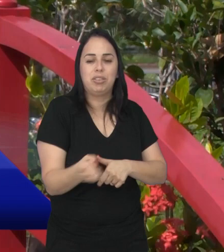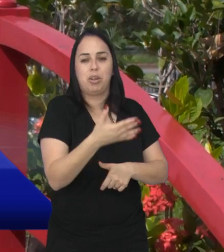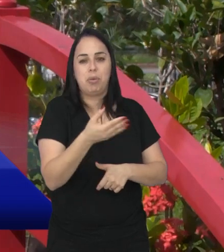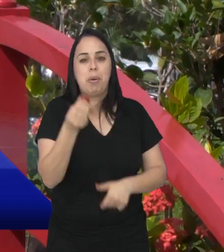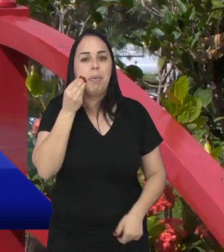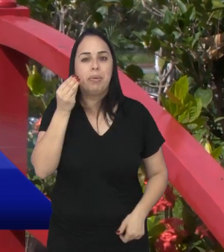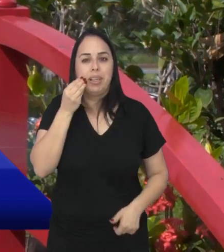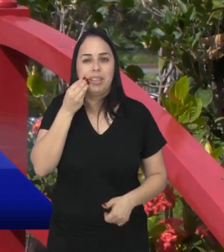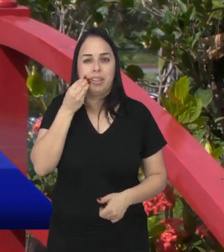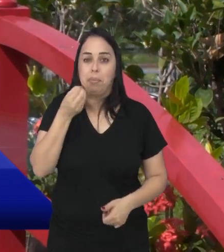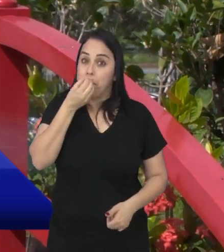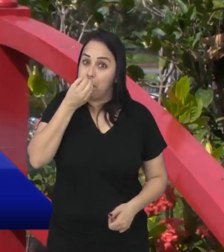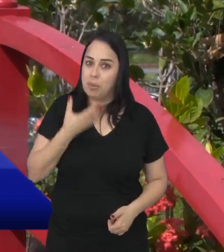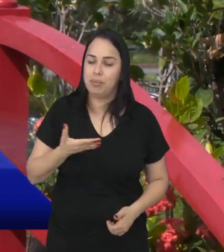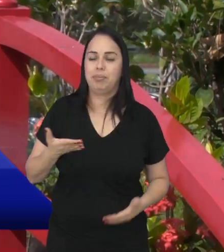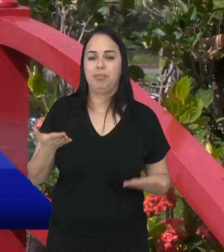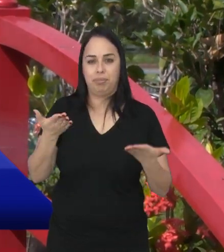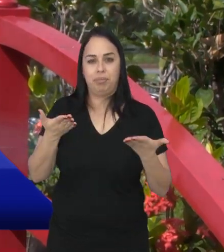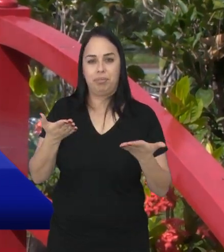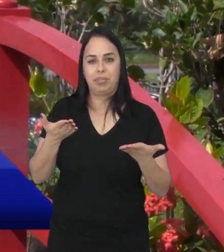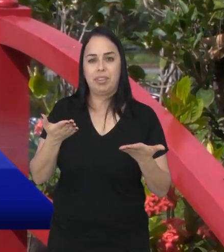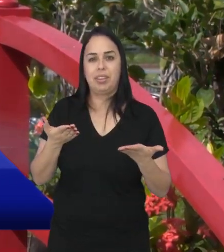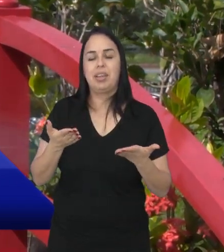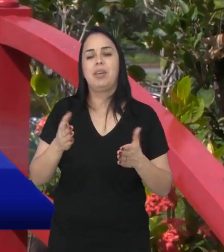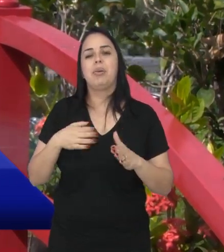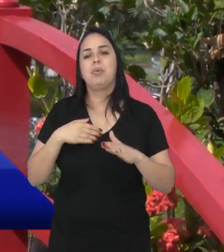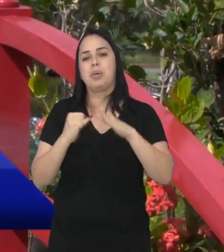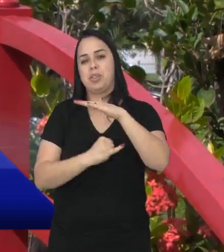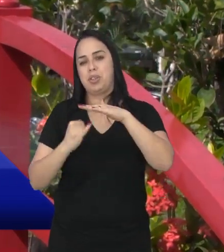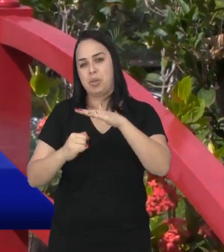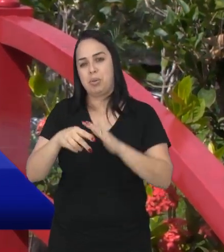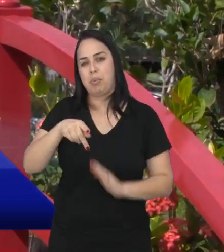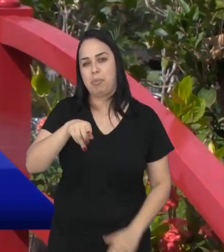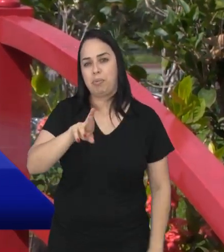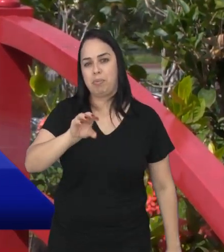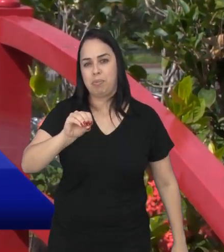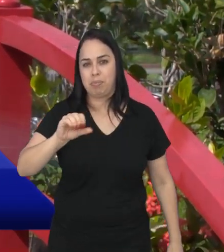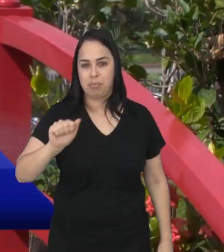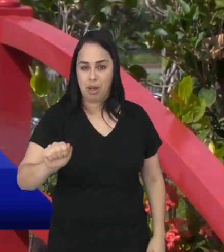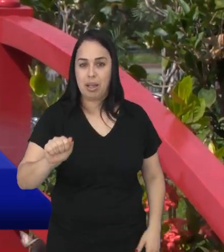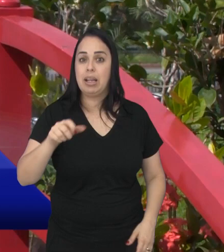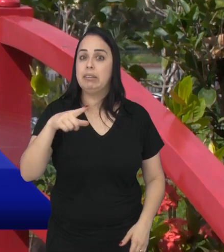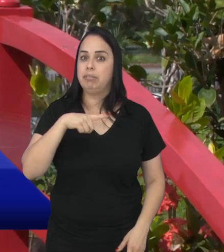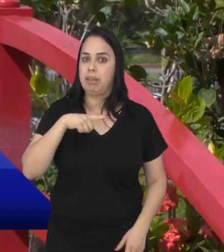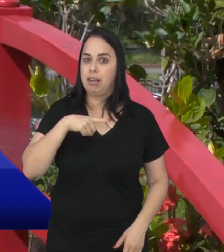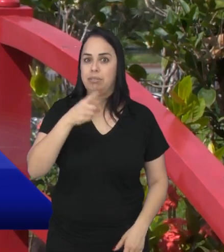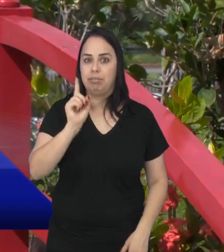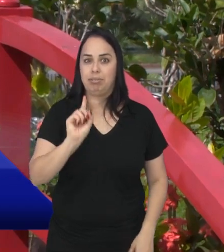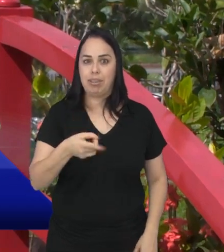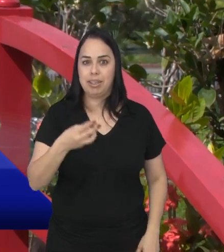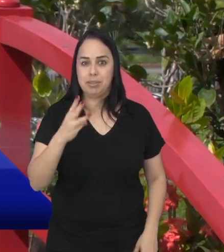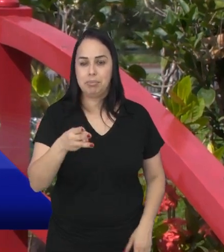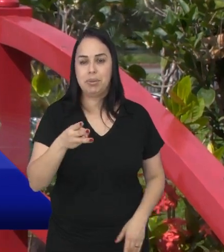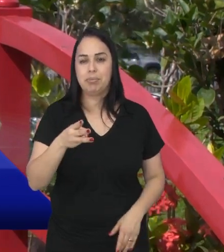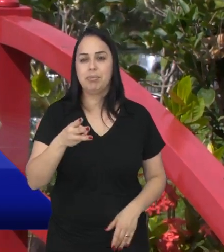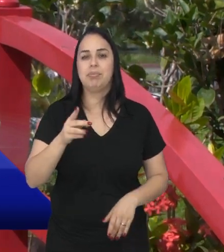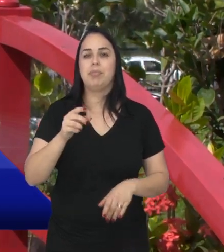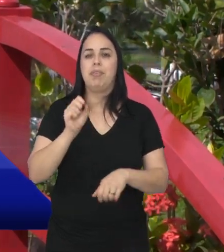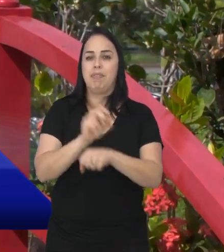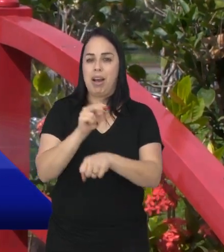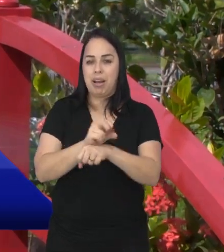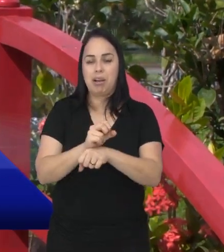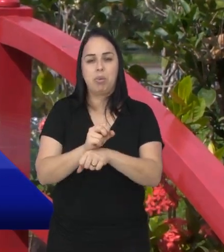emprego né uma ótima oportunidade como você disse Sandra um instituto proa está com mais de 13 mil vagas para